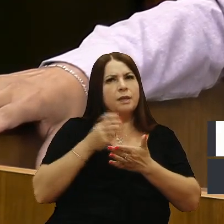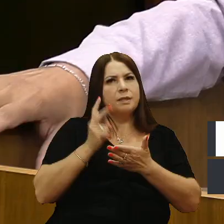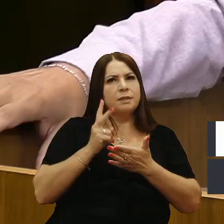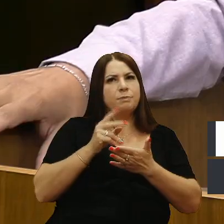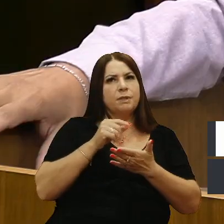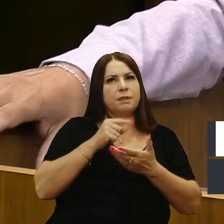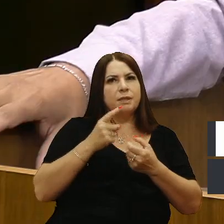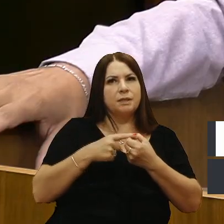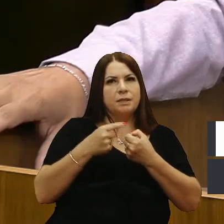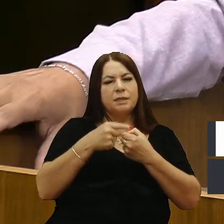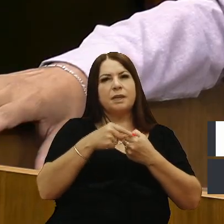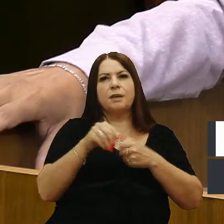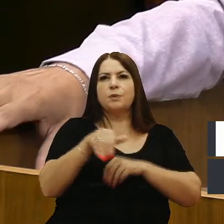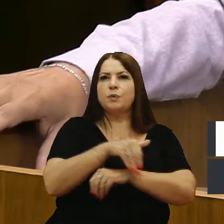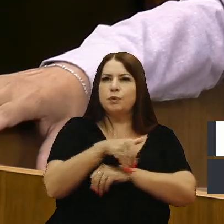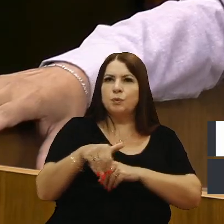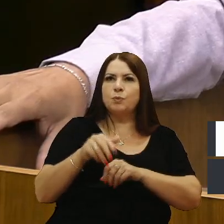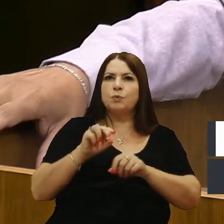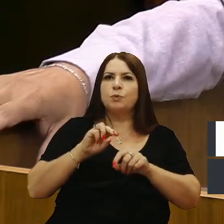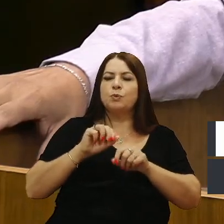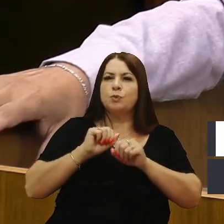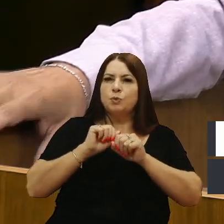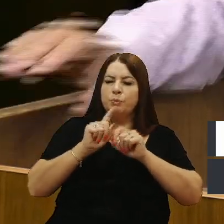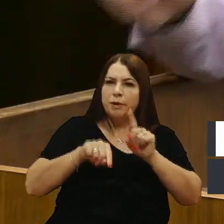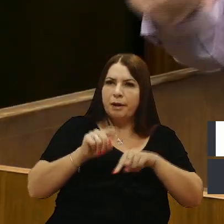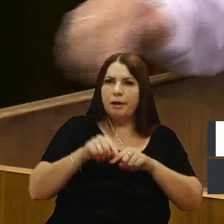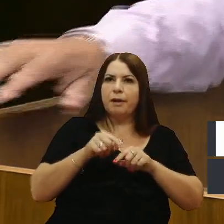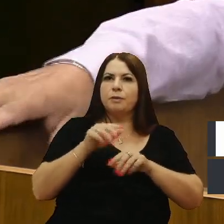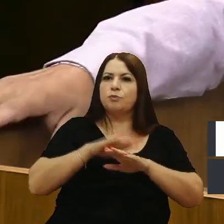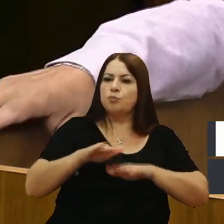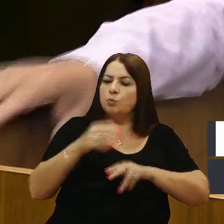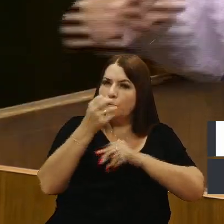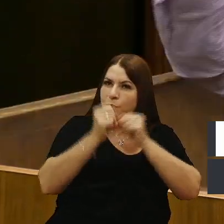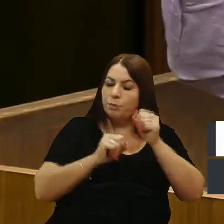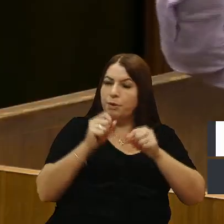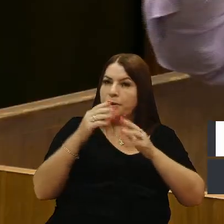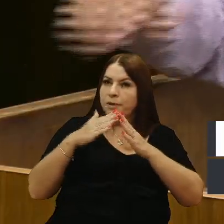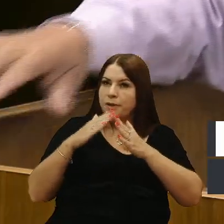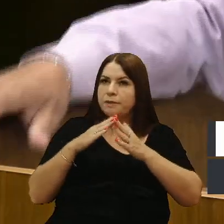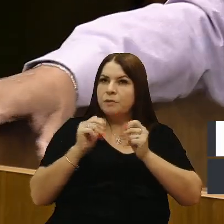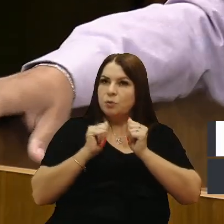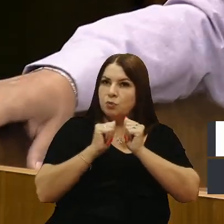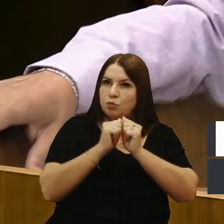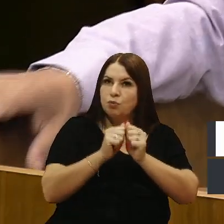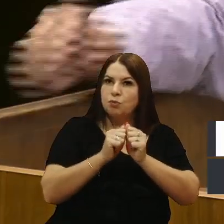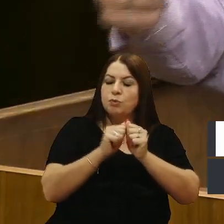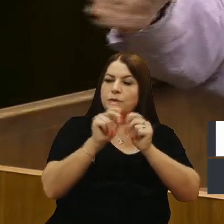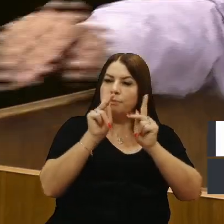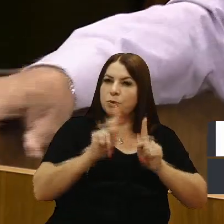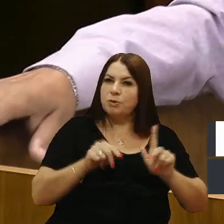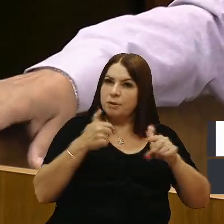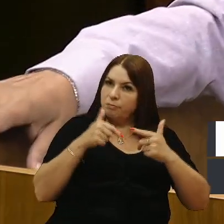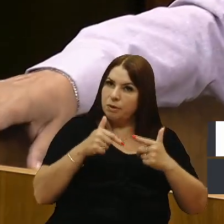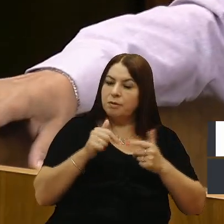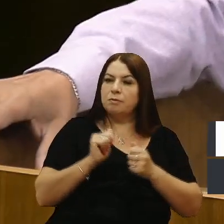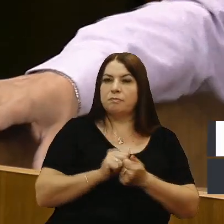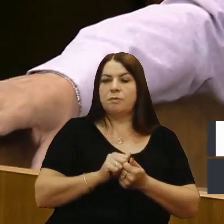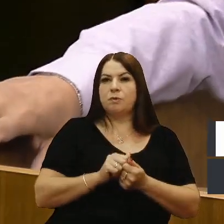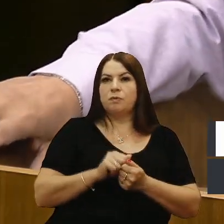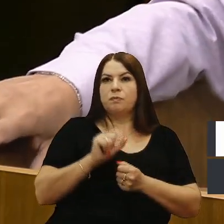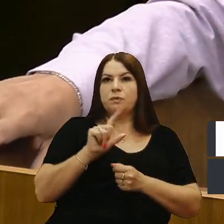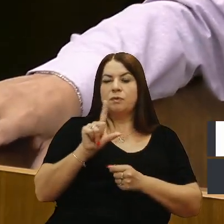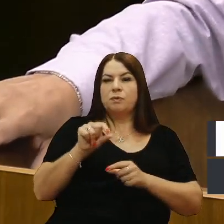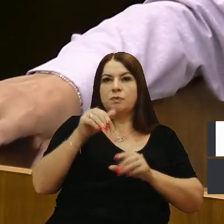da cidade, seja nas ruas, nos mercados, no chão de fábrica. Aqui nesta casa a gente vai estar junto com os trabalhadores, com o qual fui eleito